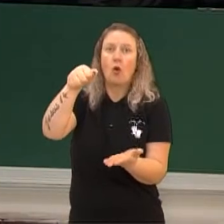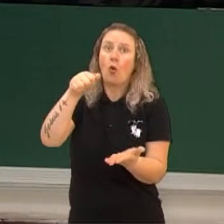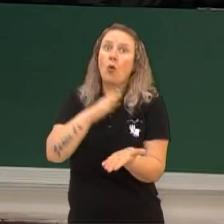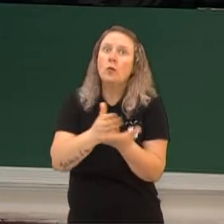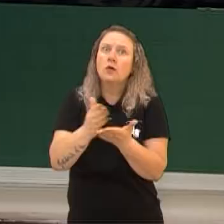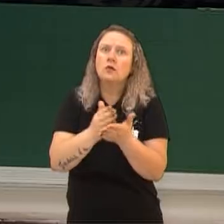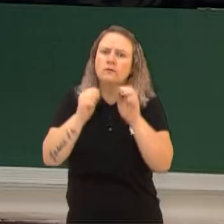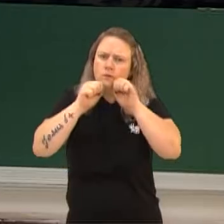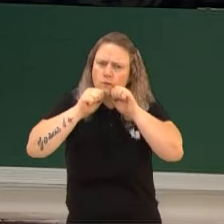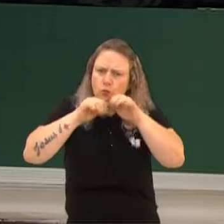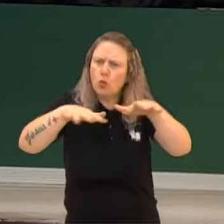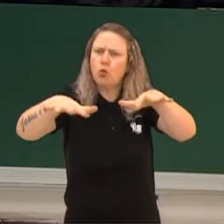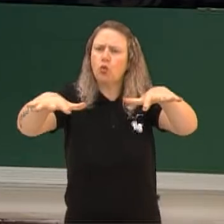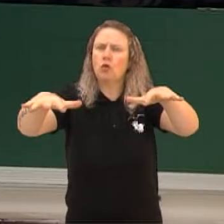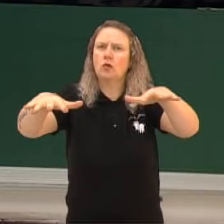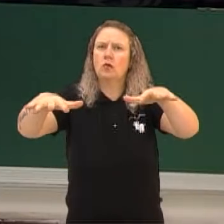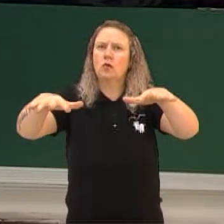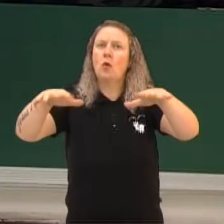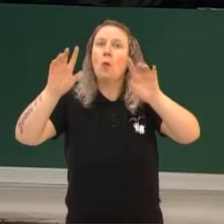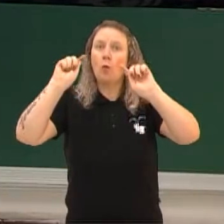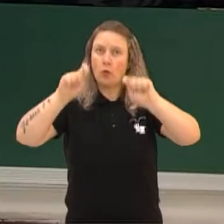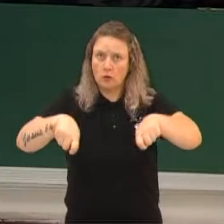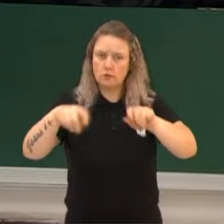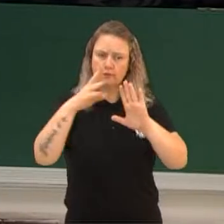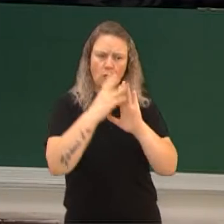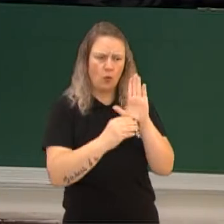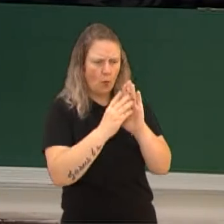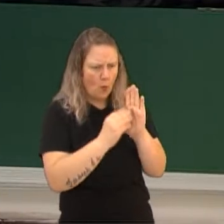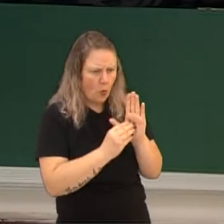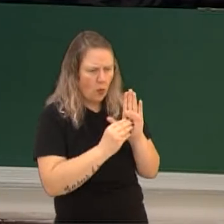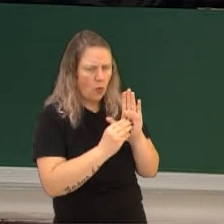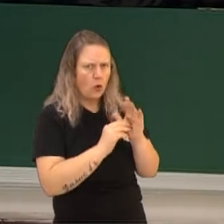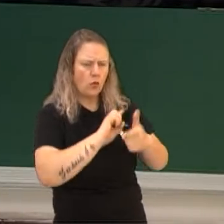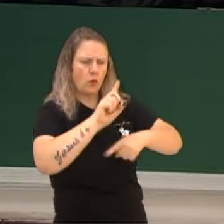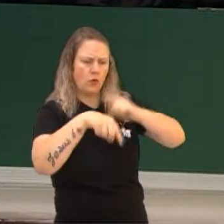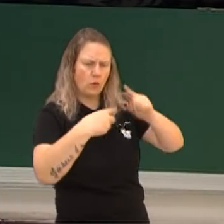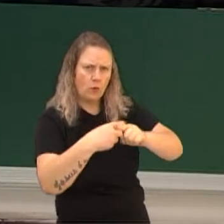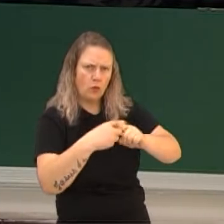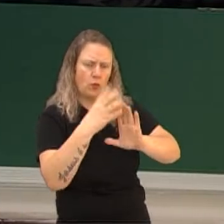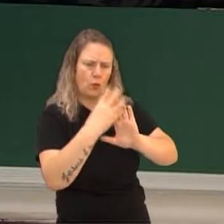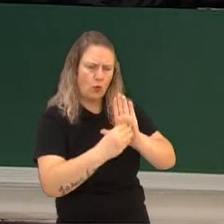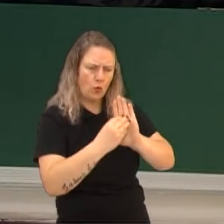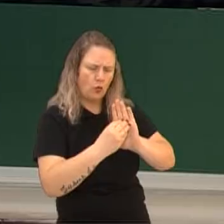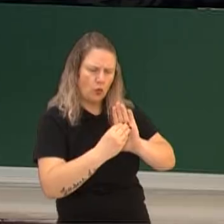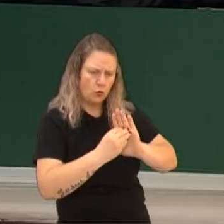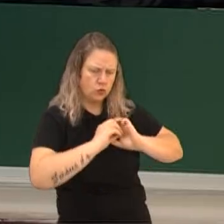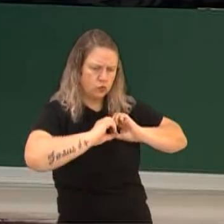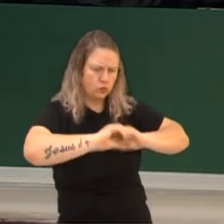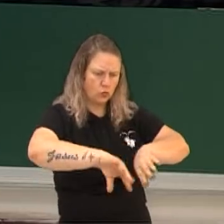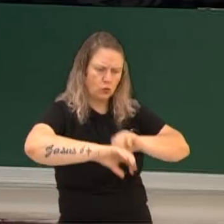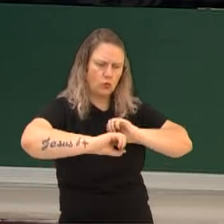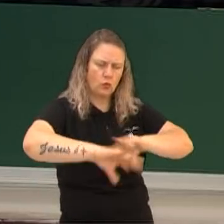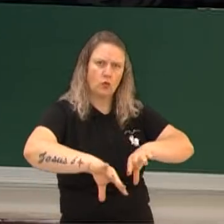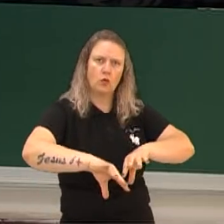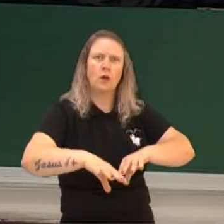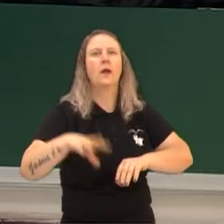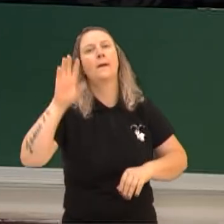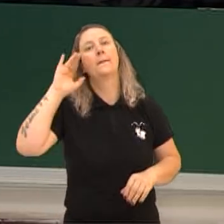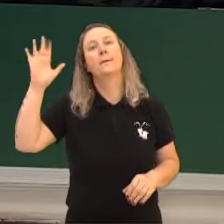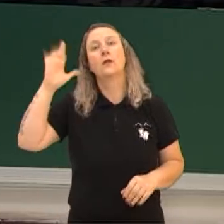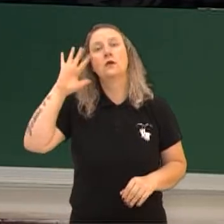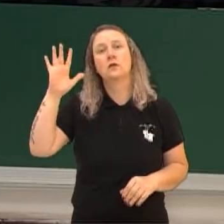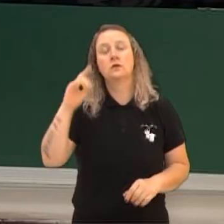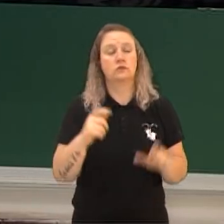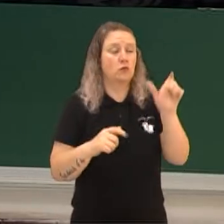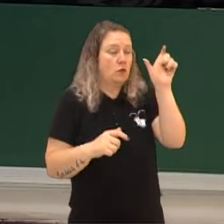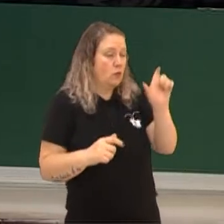nós conseguimos fazer uma reprodução desse conhecimento. Então imagina que lá no começo uma pessoa escrevia um